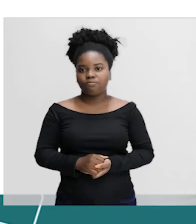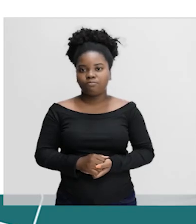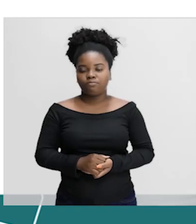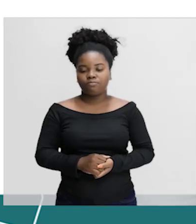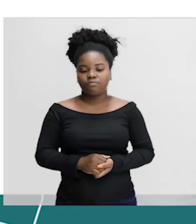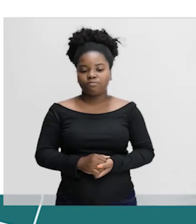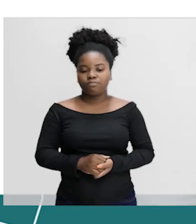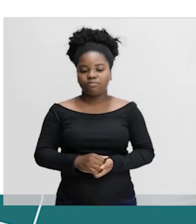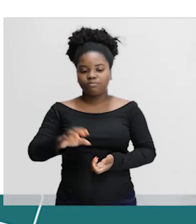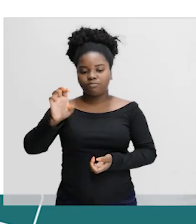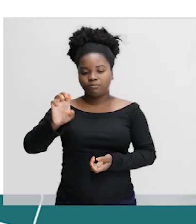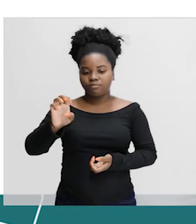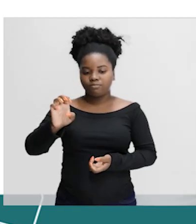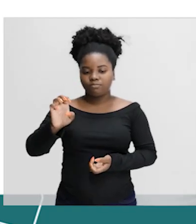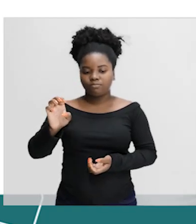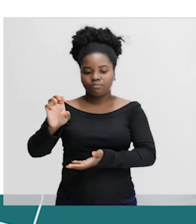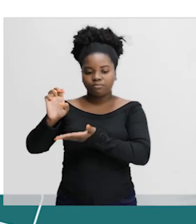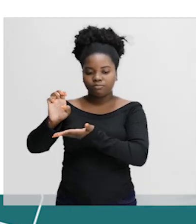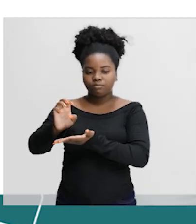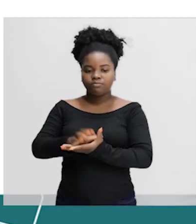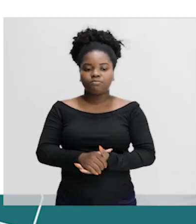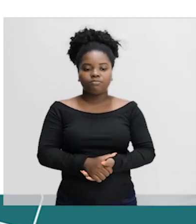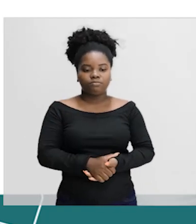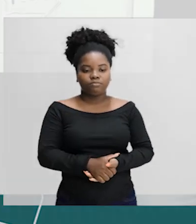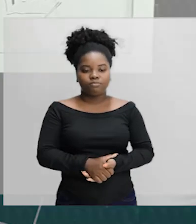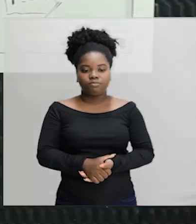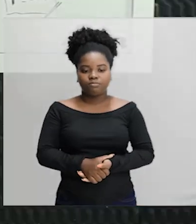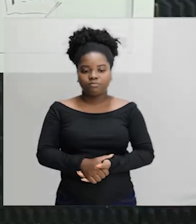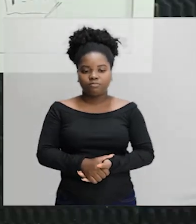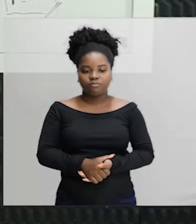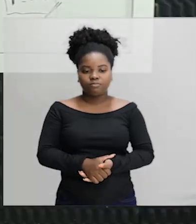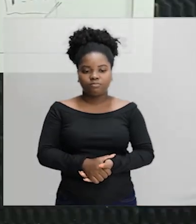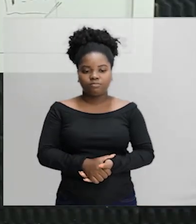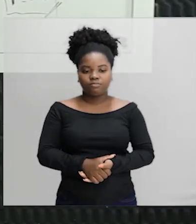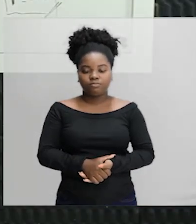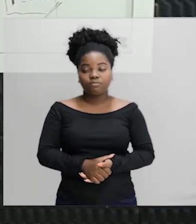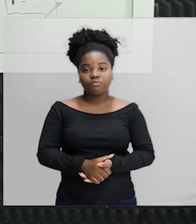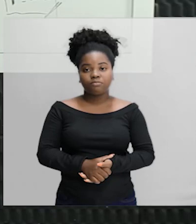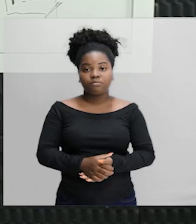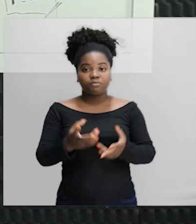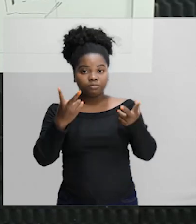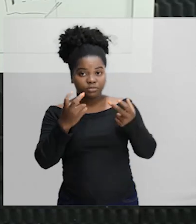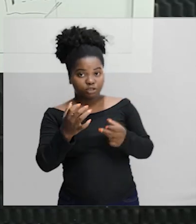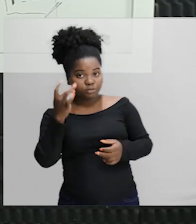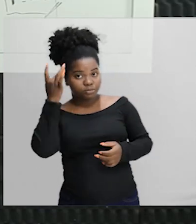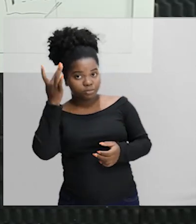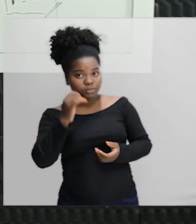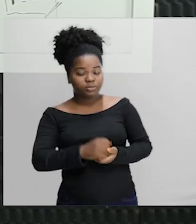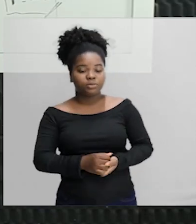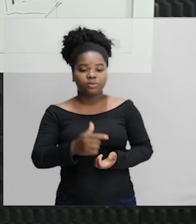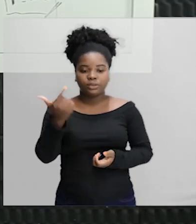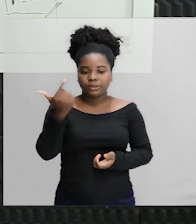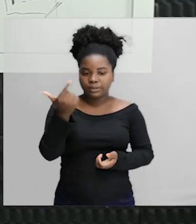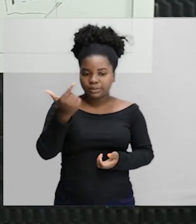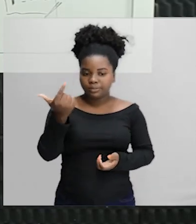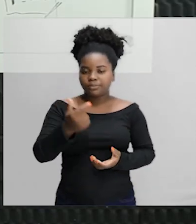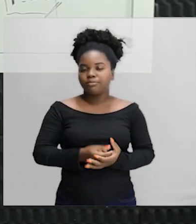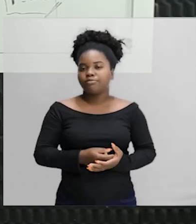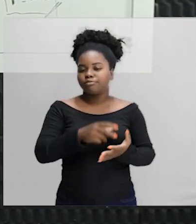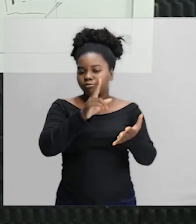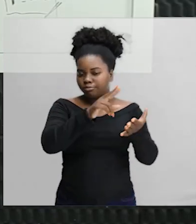que é a letra E, 2 newtons. Ok? Viram como é fácil? Vamos para a questão